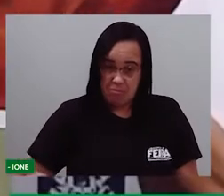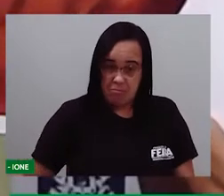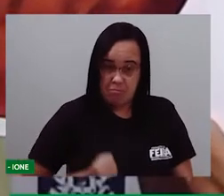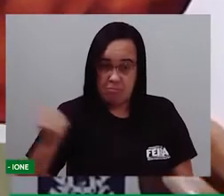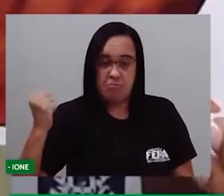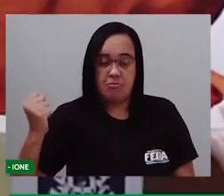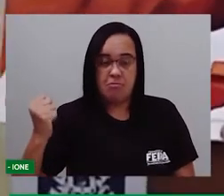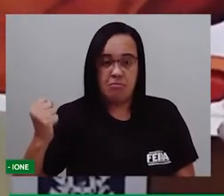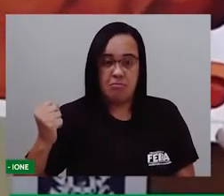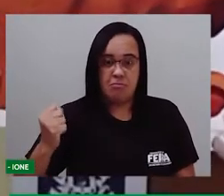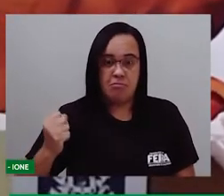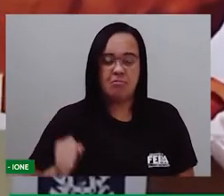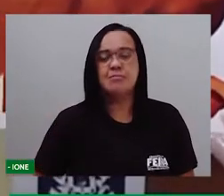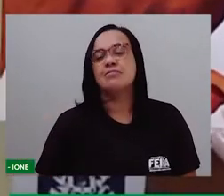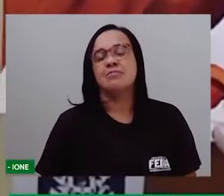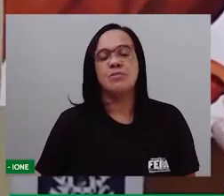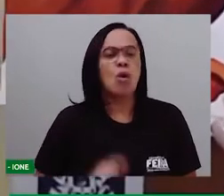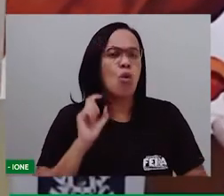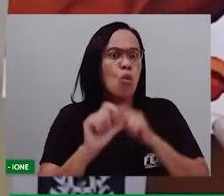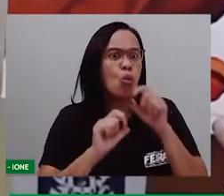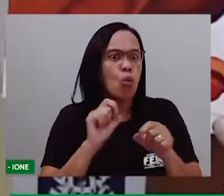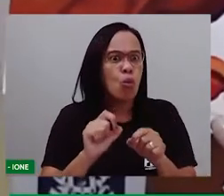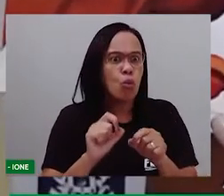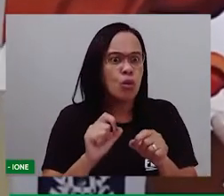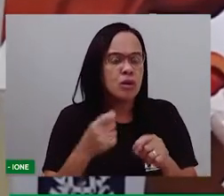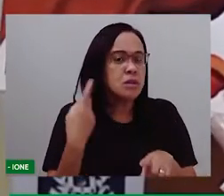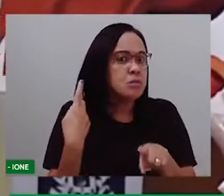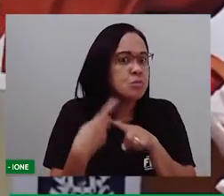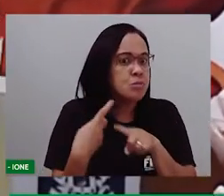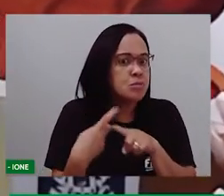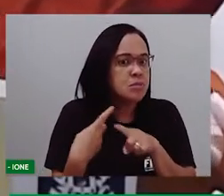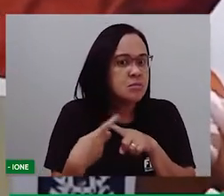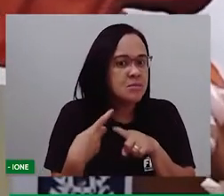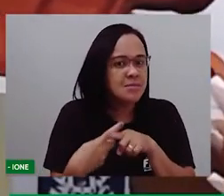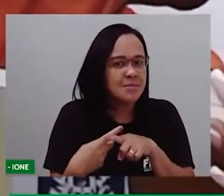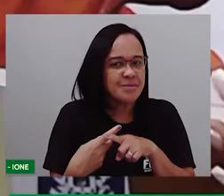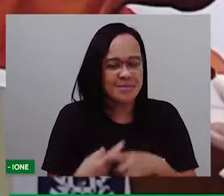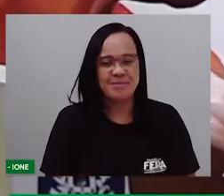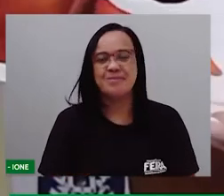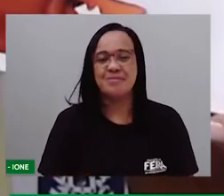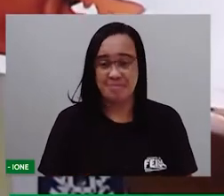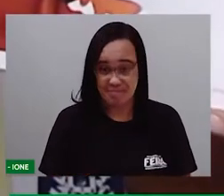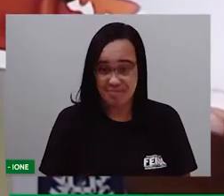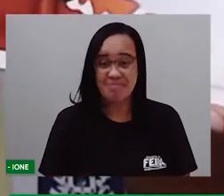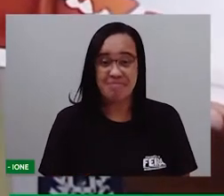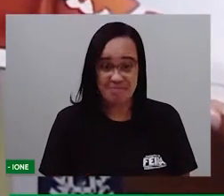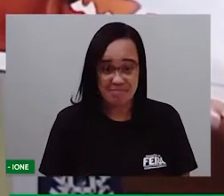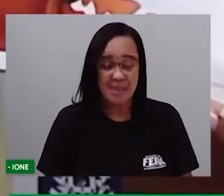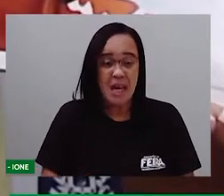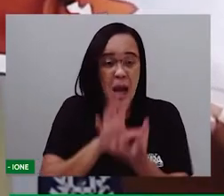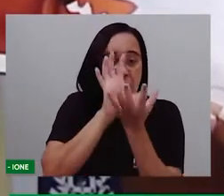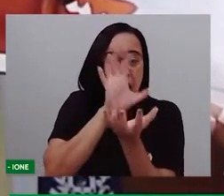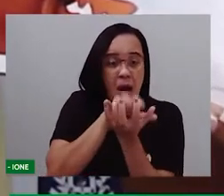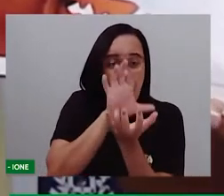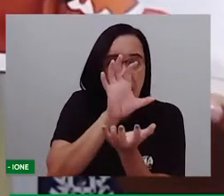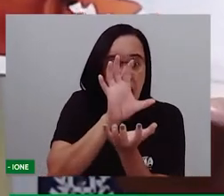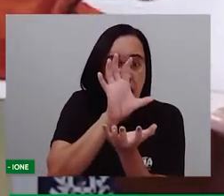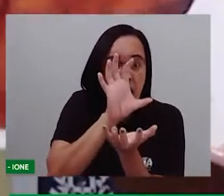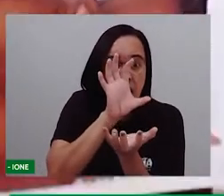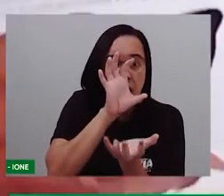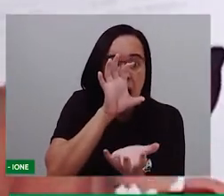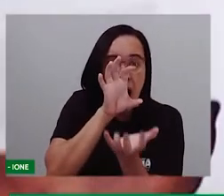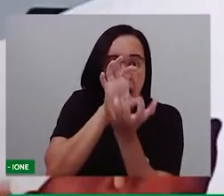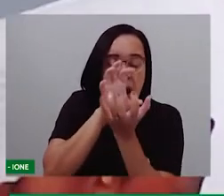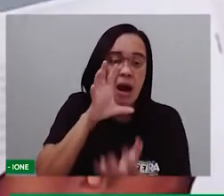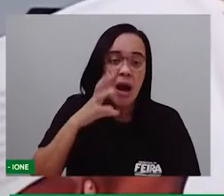muito bravo kkkk seu E aí olha o tamanho da boca desse Cachorro